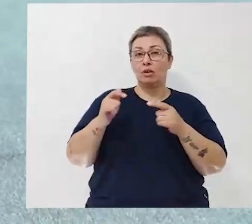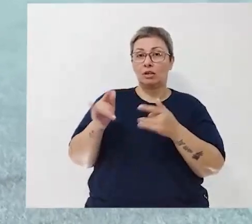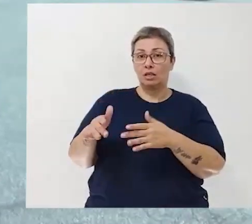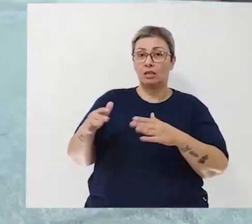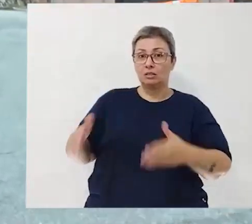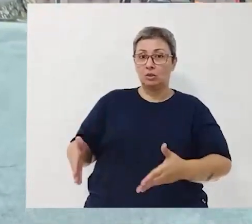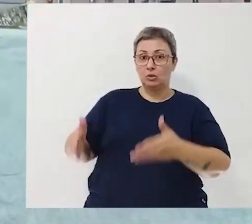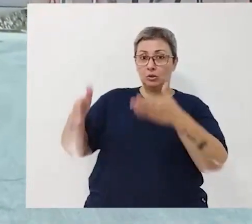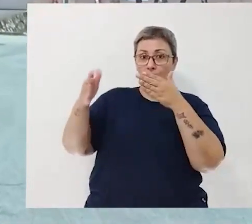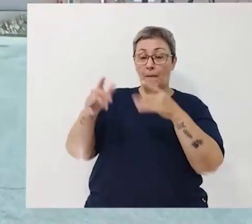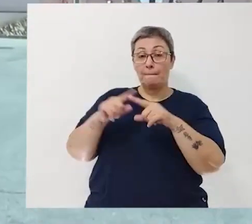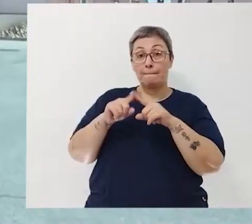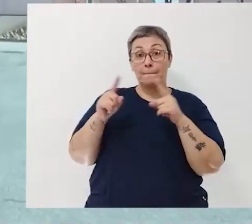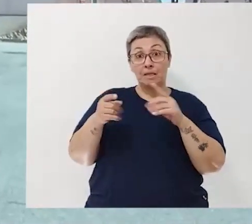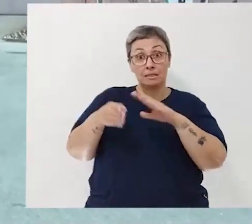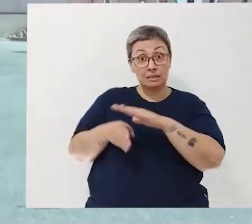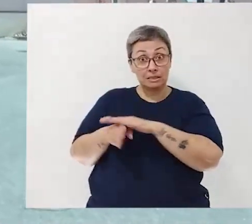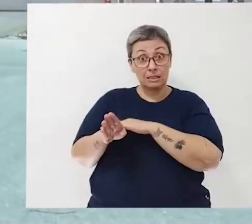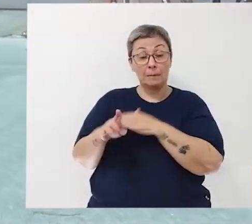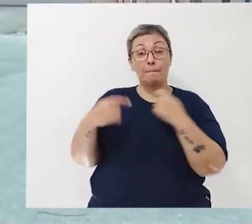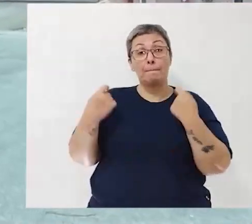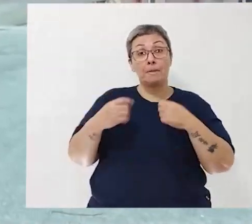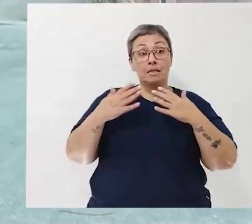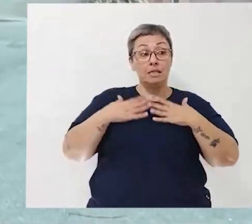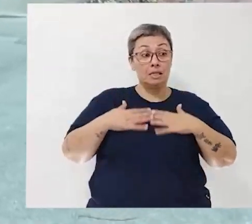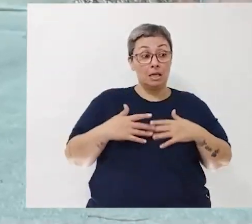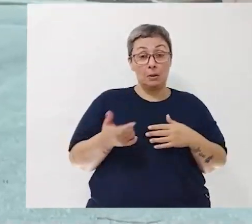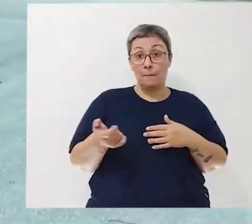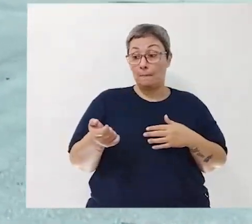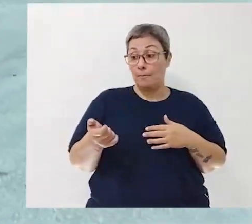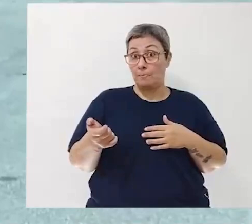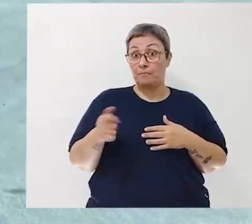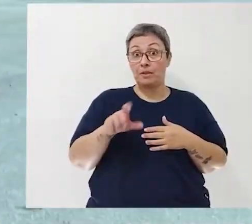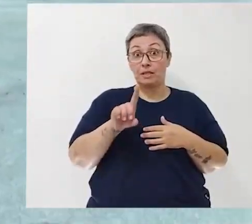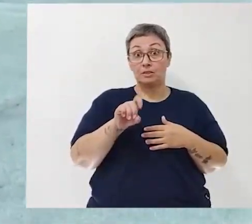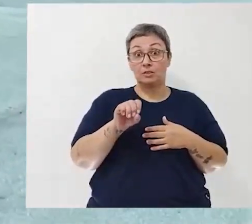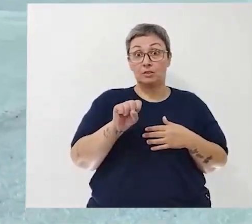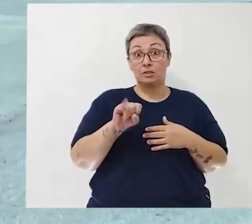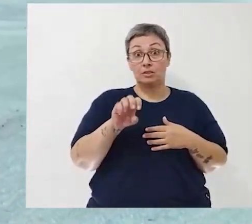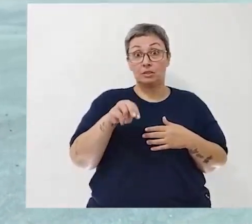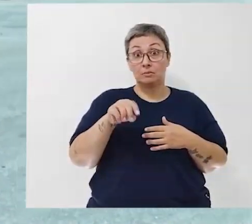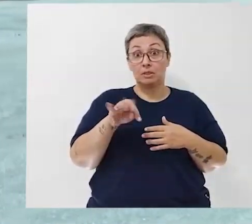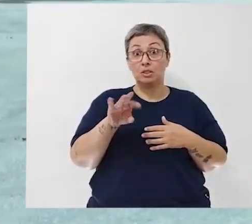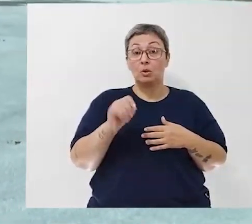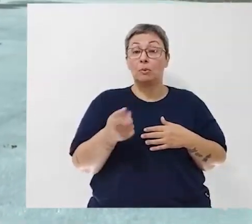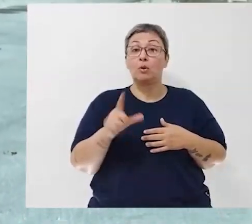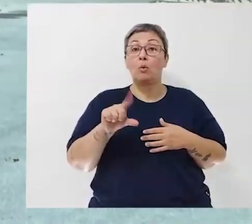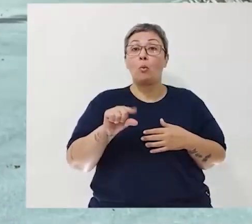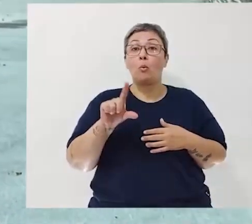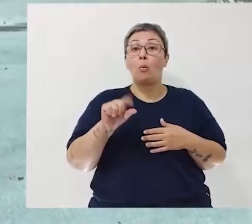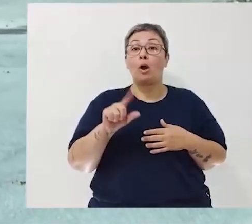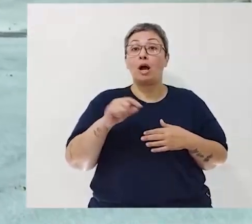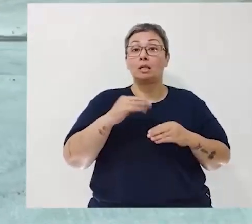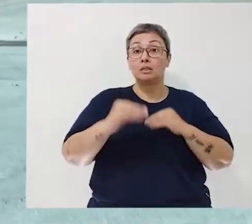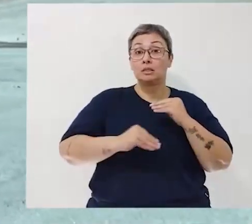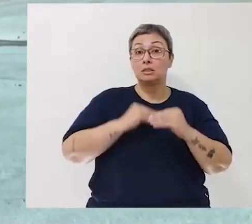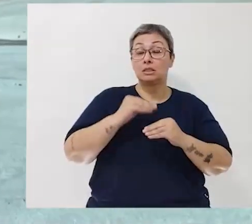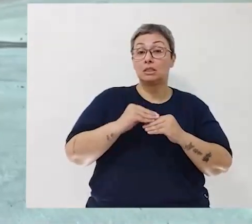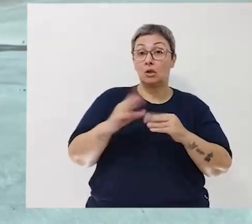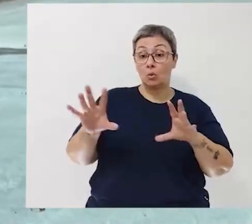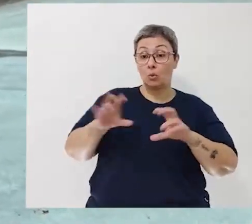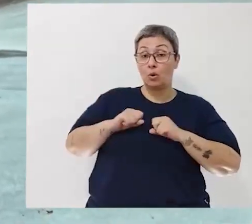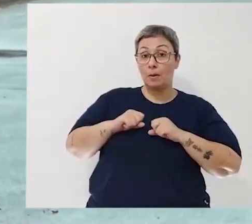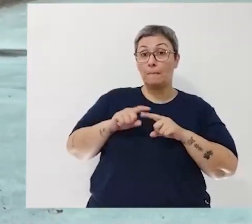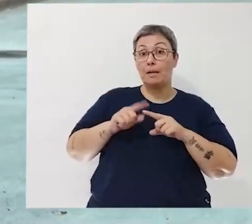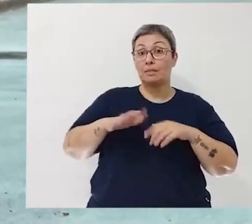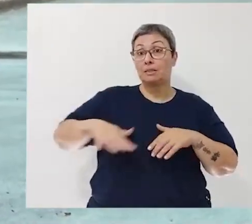nesses depósitos. Só que para entrar aqui é preciso usar esse aparelho chamado dosímetro. Ele mede a dose de radiação que a gente recebe. Mas